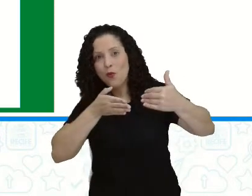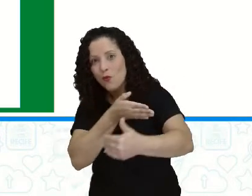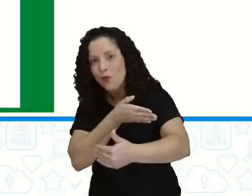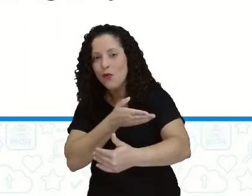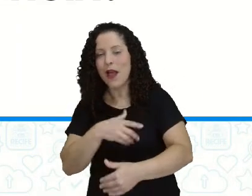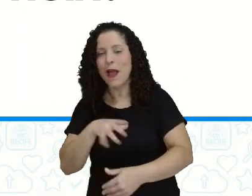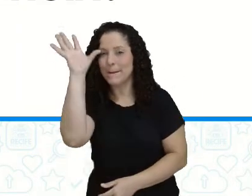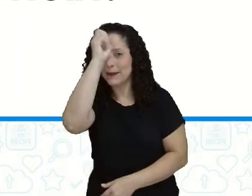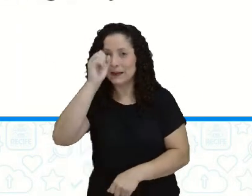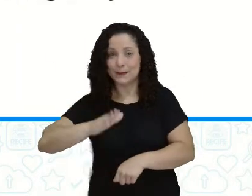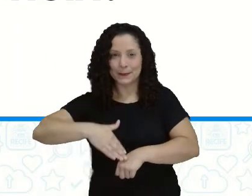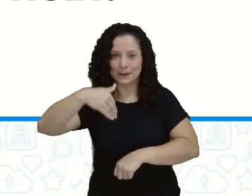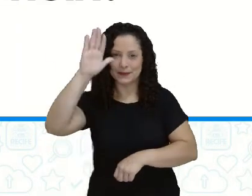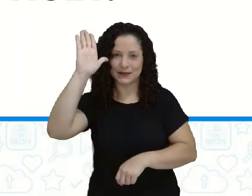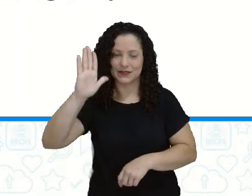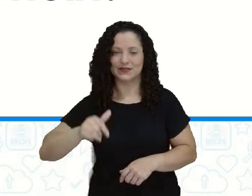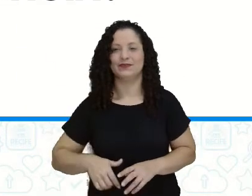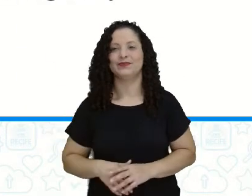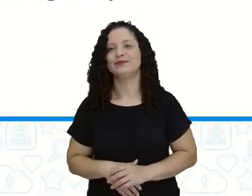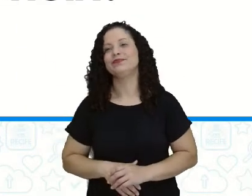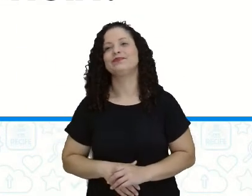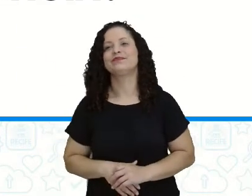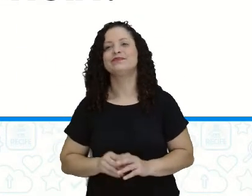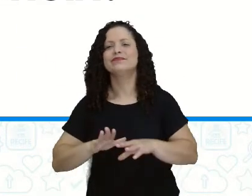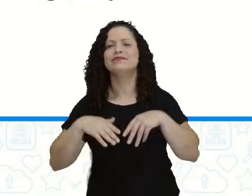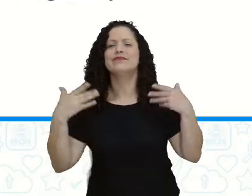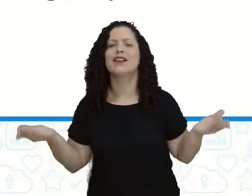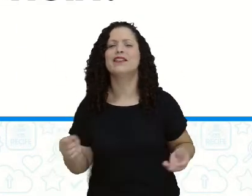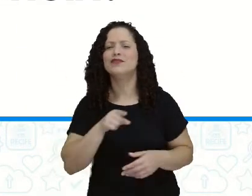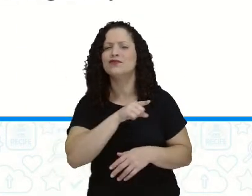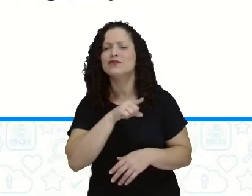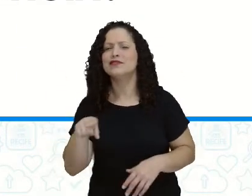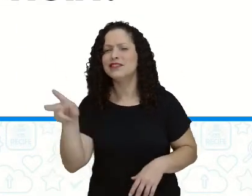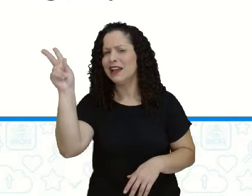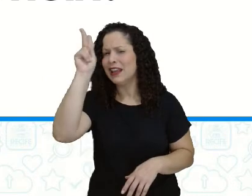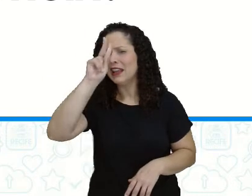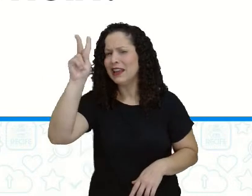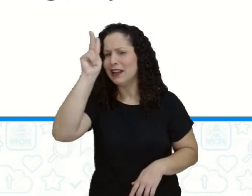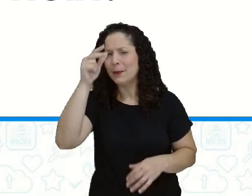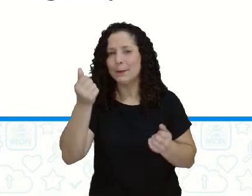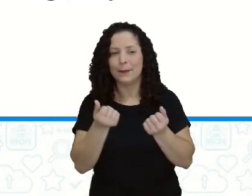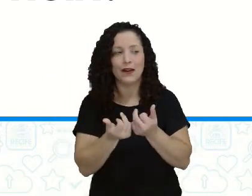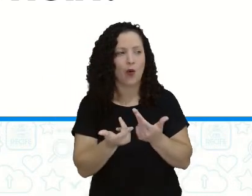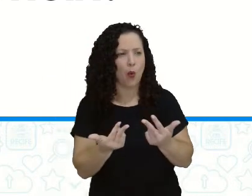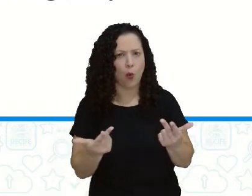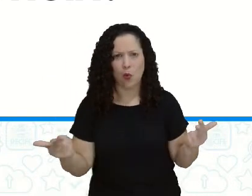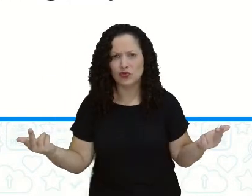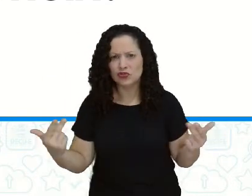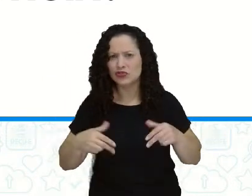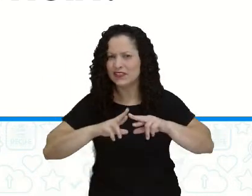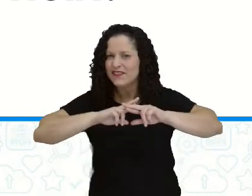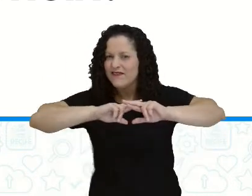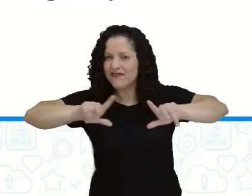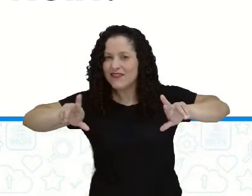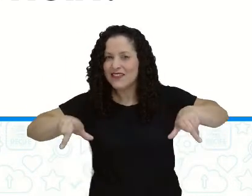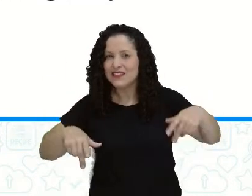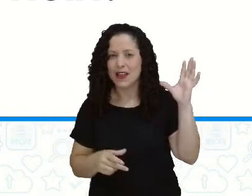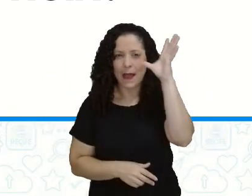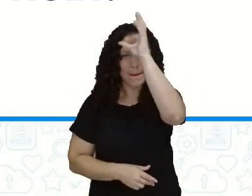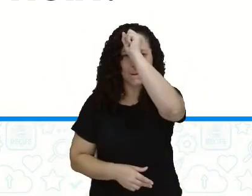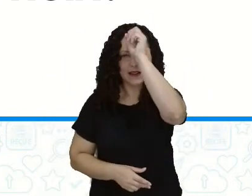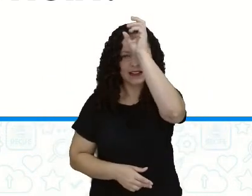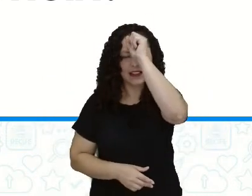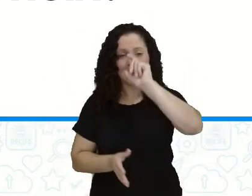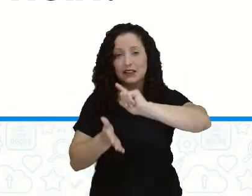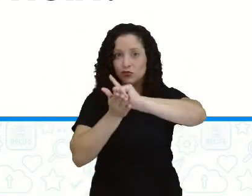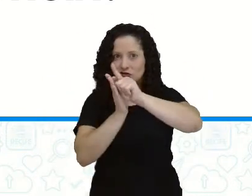este material. E aí, você lembra quanta coisa aprendemos sobre o gênero textual notícia?